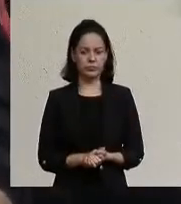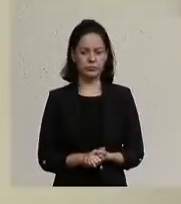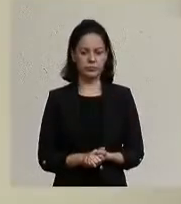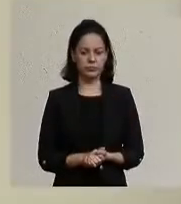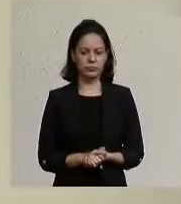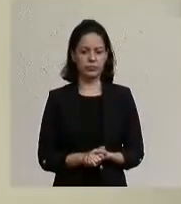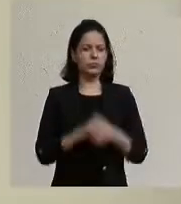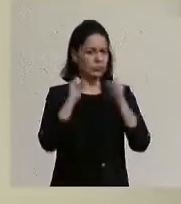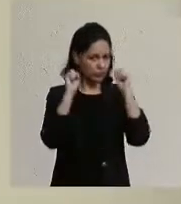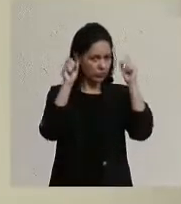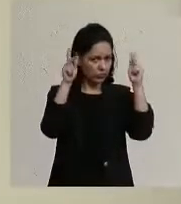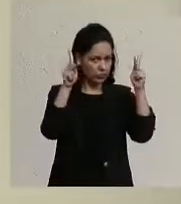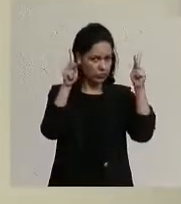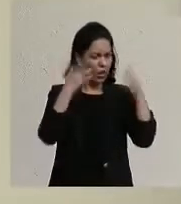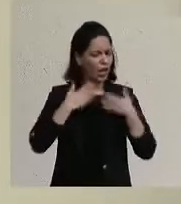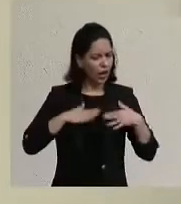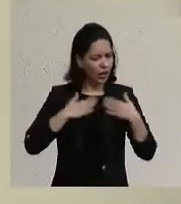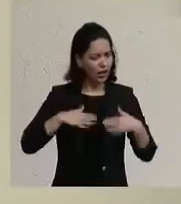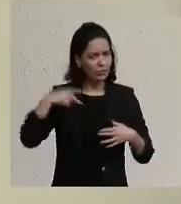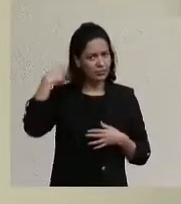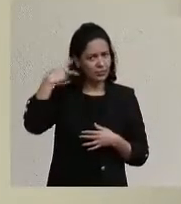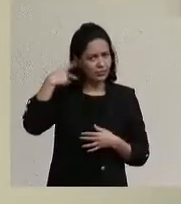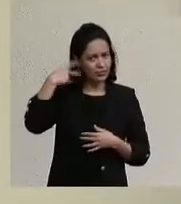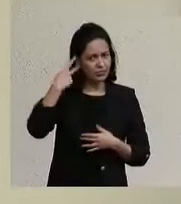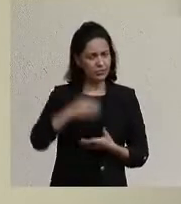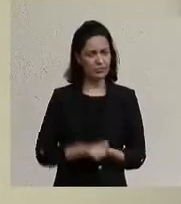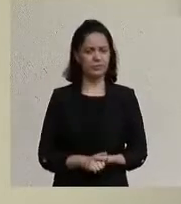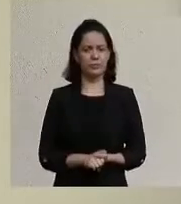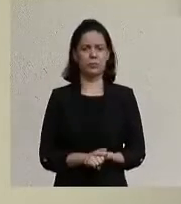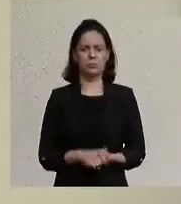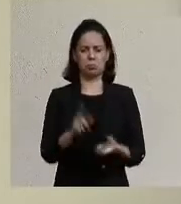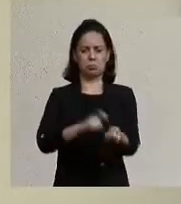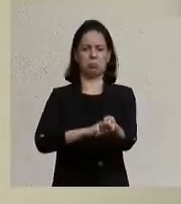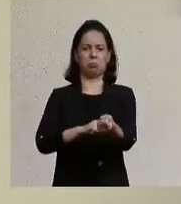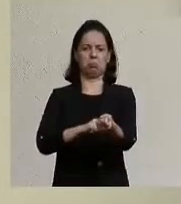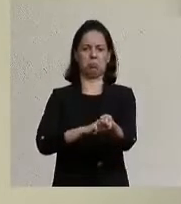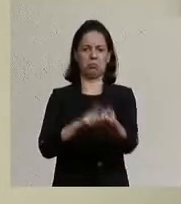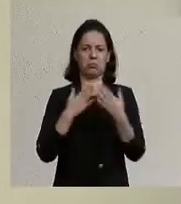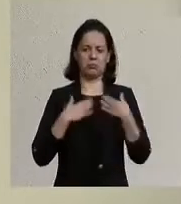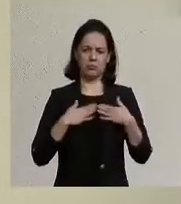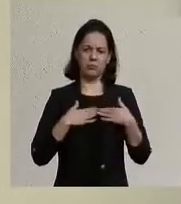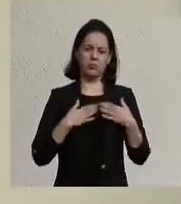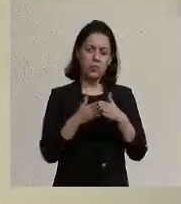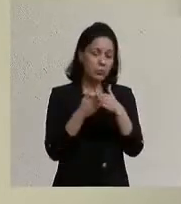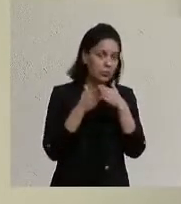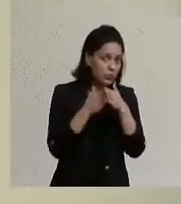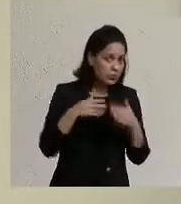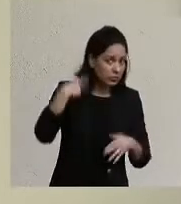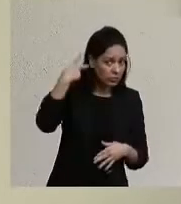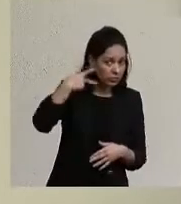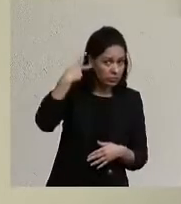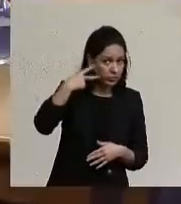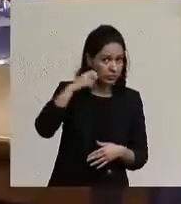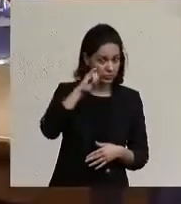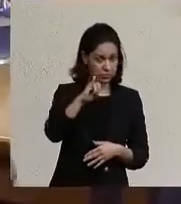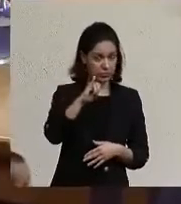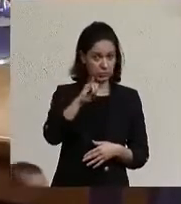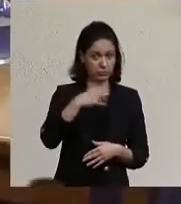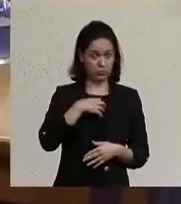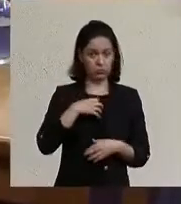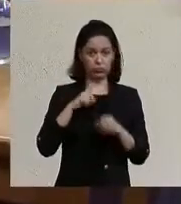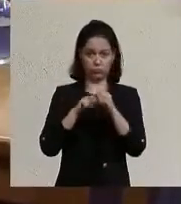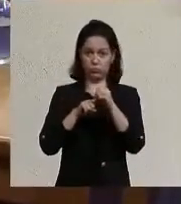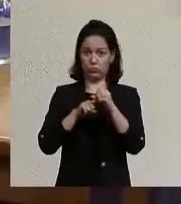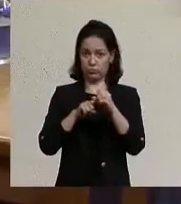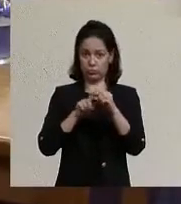tá bom gente então calma Vereador calma estamos o senhor tá muito nervoso por gentileza senhores vereadores senão eu vou cortar o som